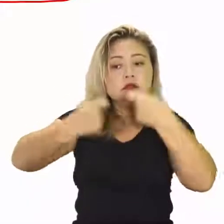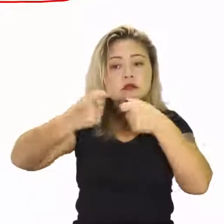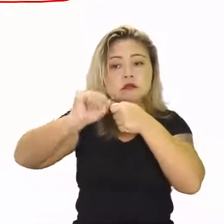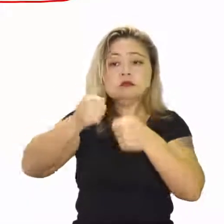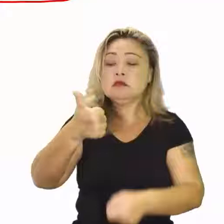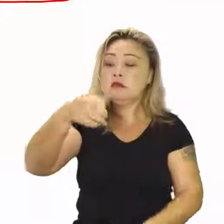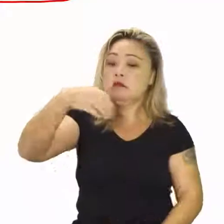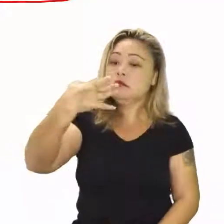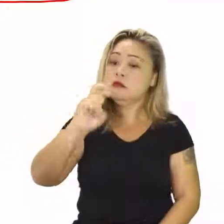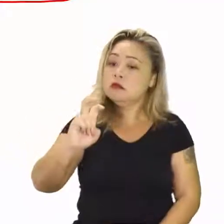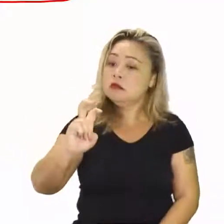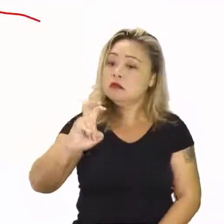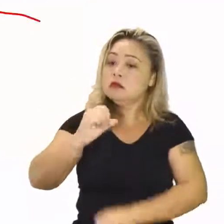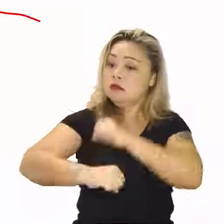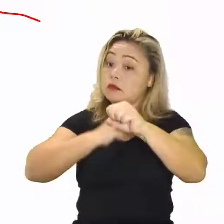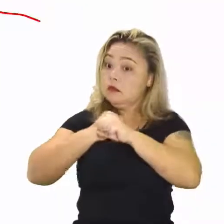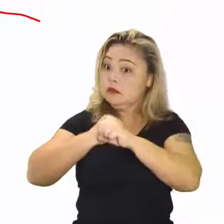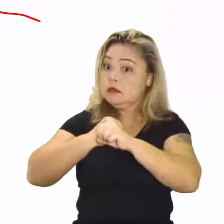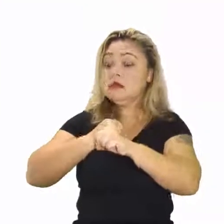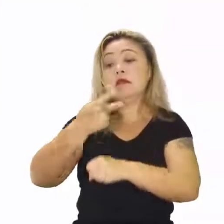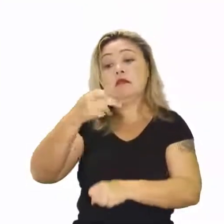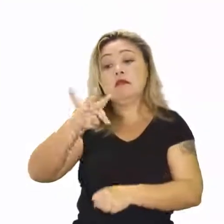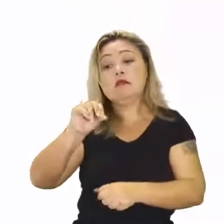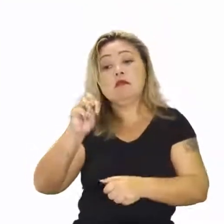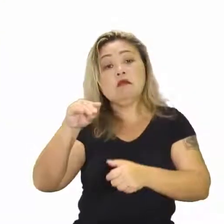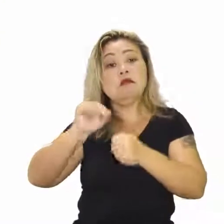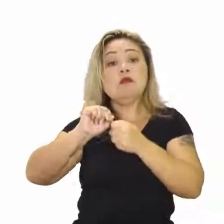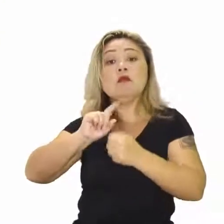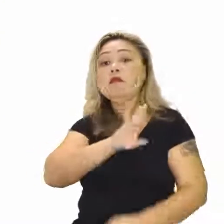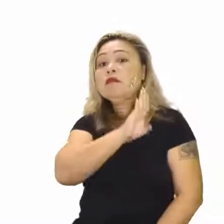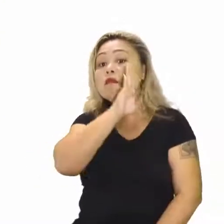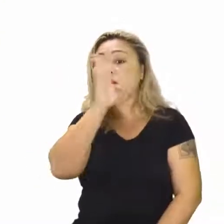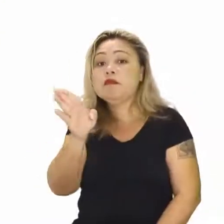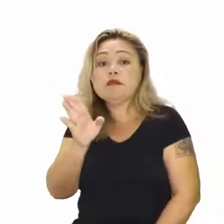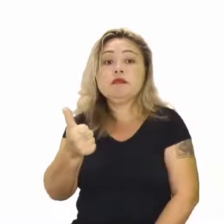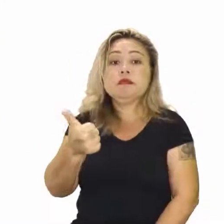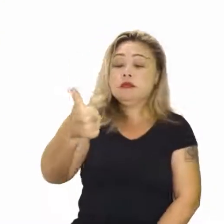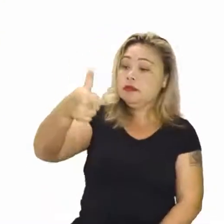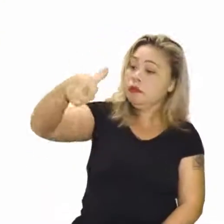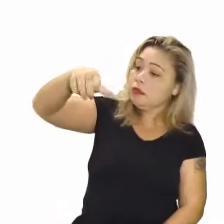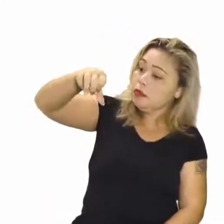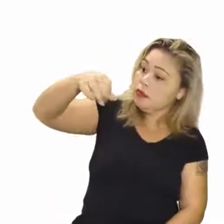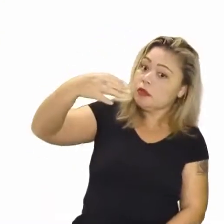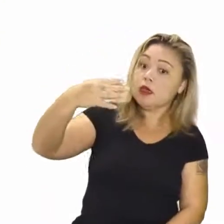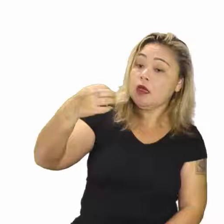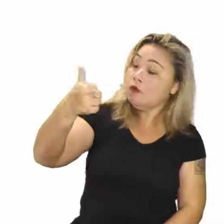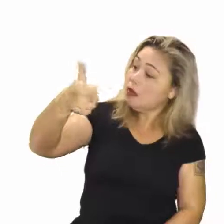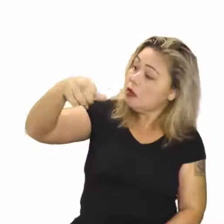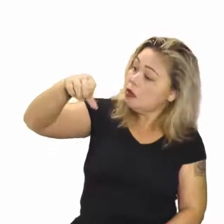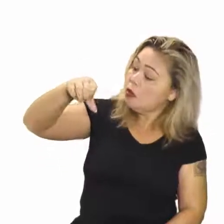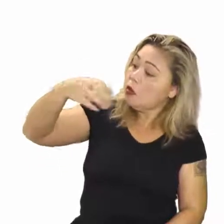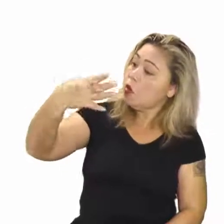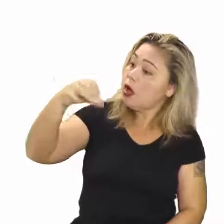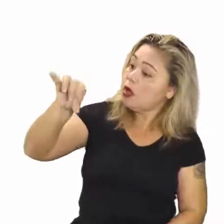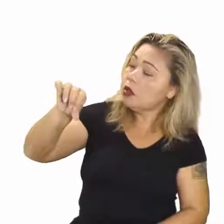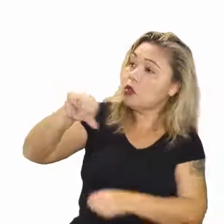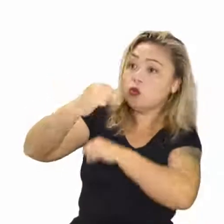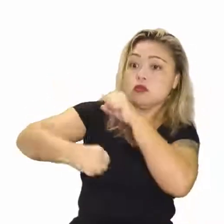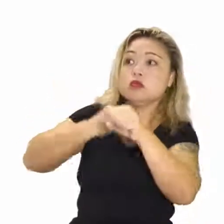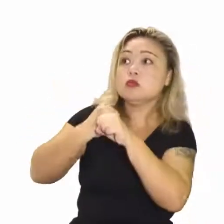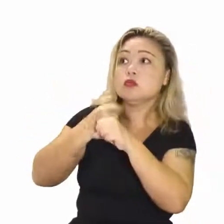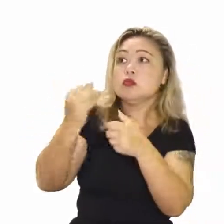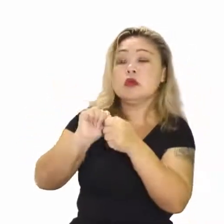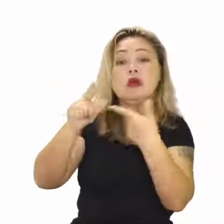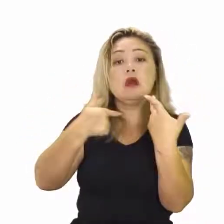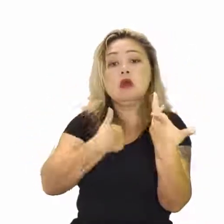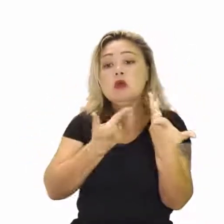em 1945, em Potsdam. Agora nós vamos para 1949. Agora não tem esse